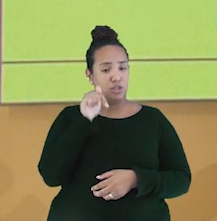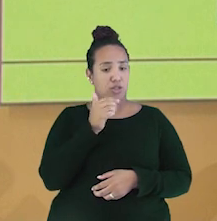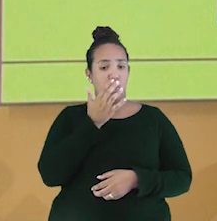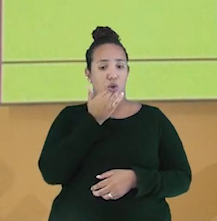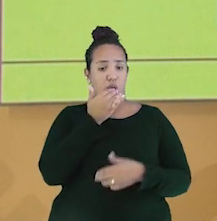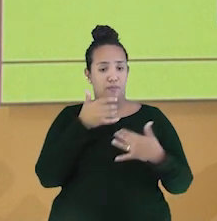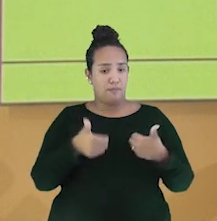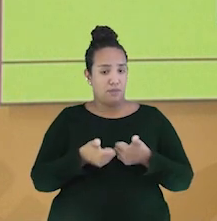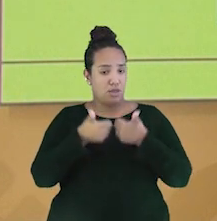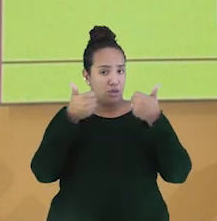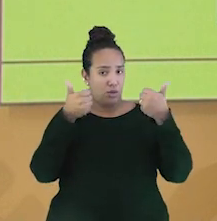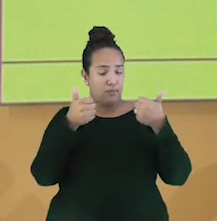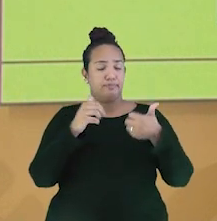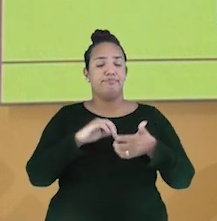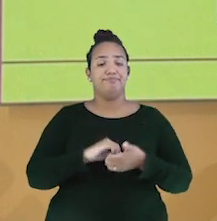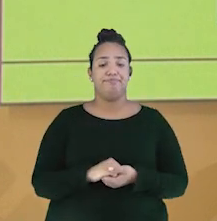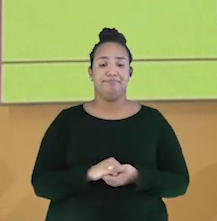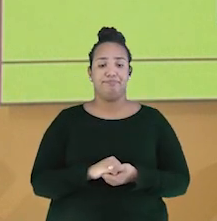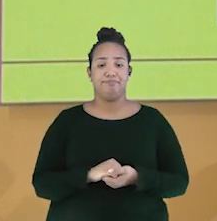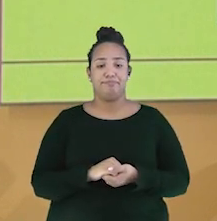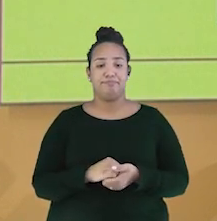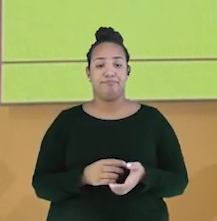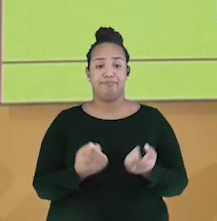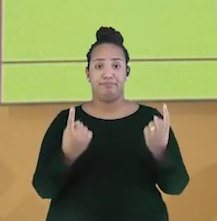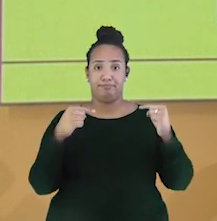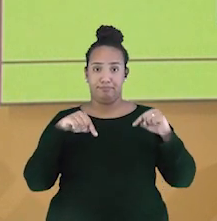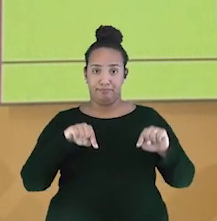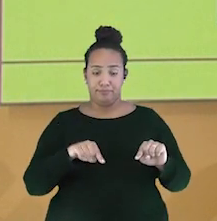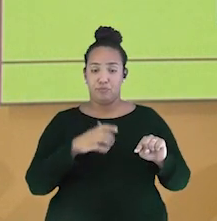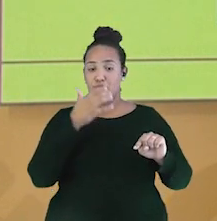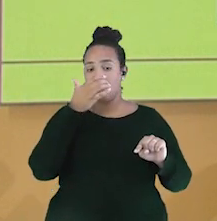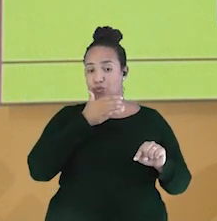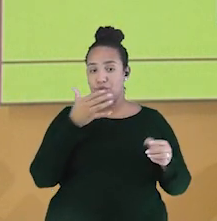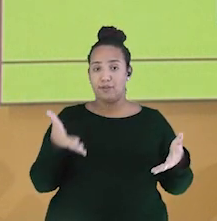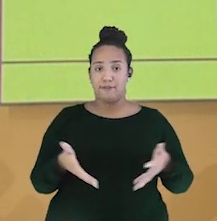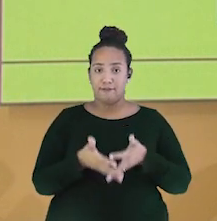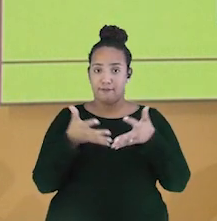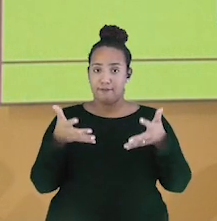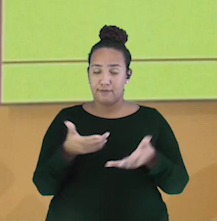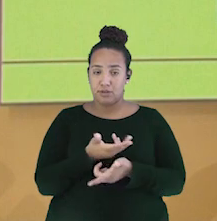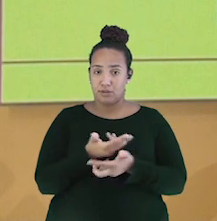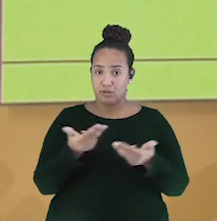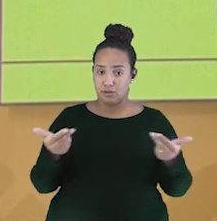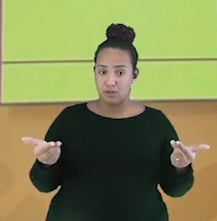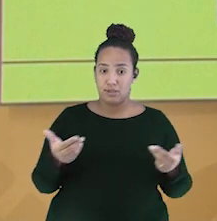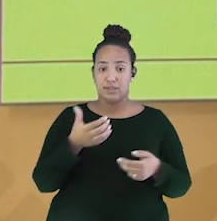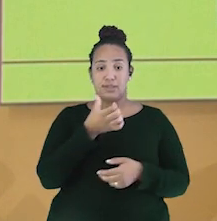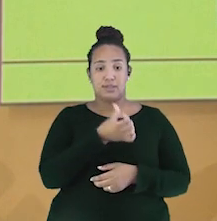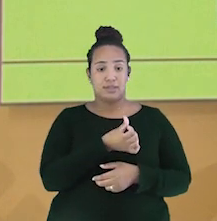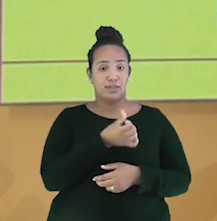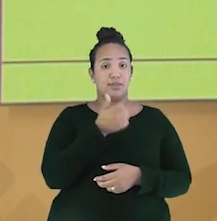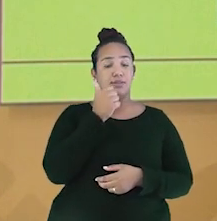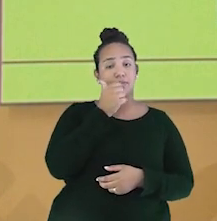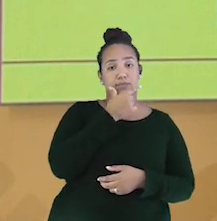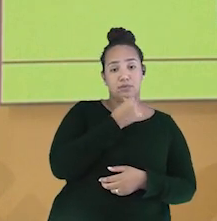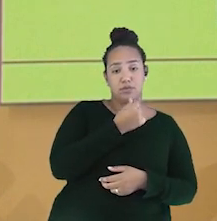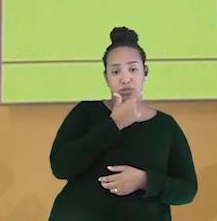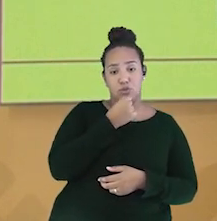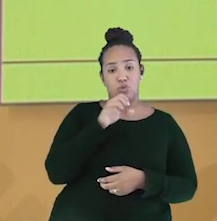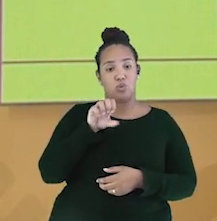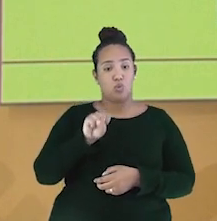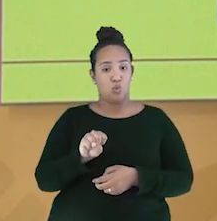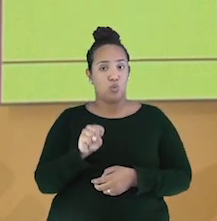saudáveis e a linha de frutas verduras e legumes seis meninos e oito